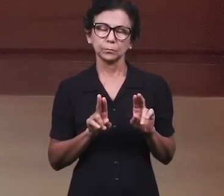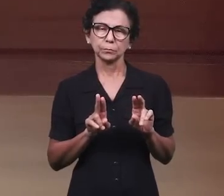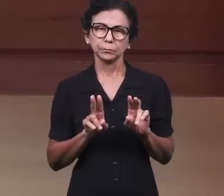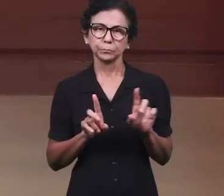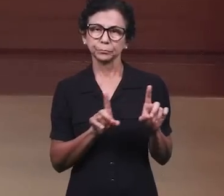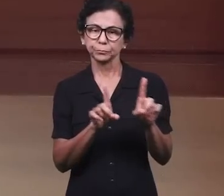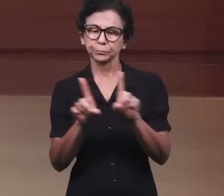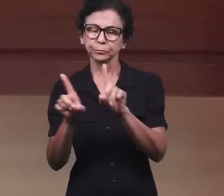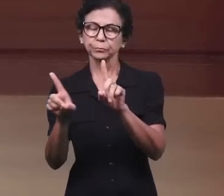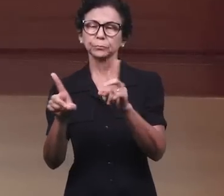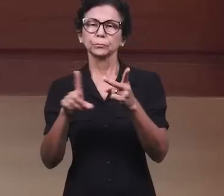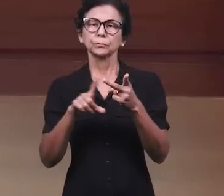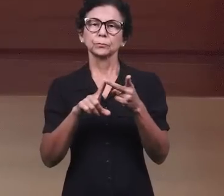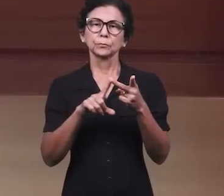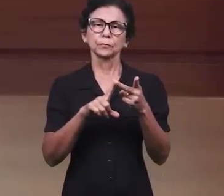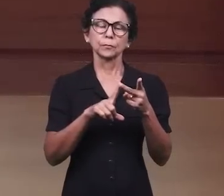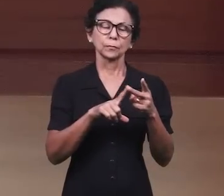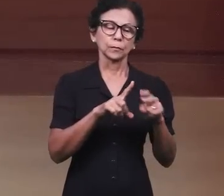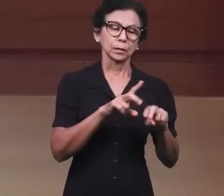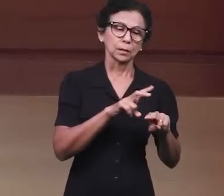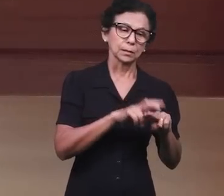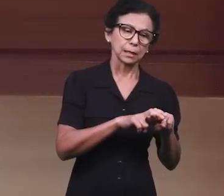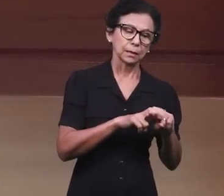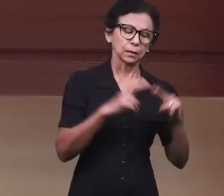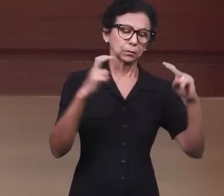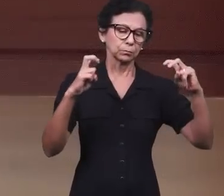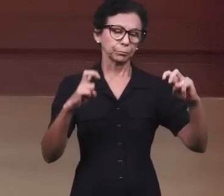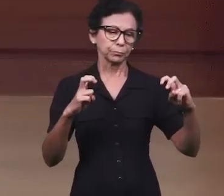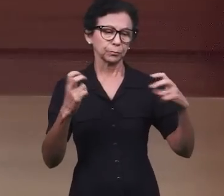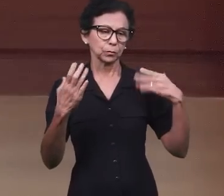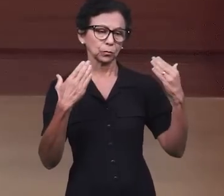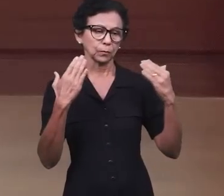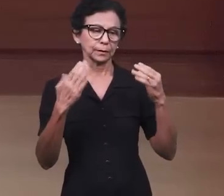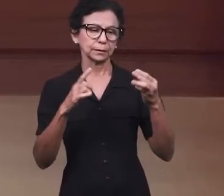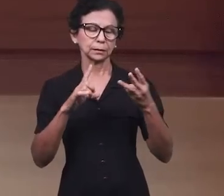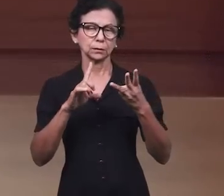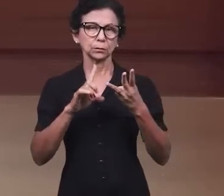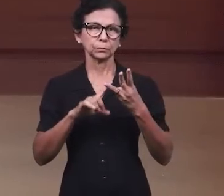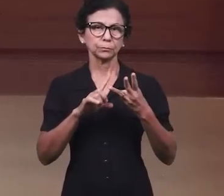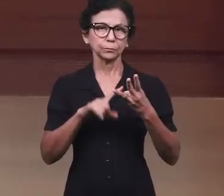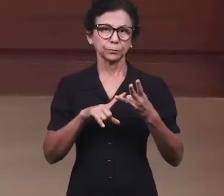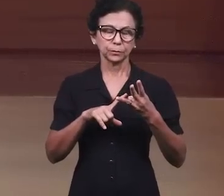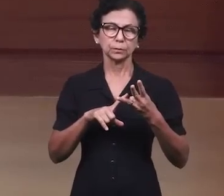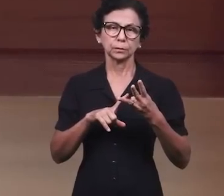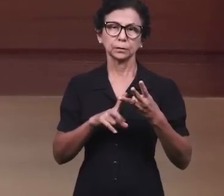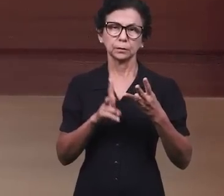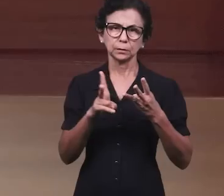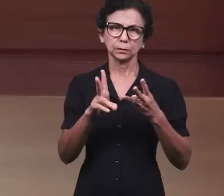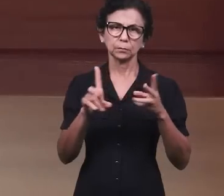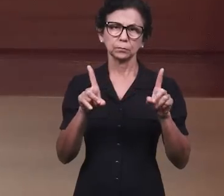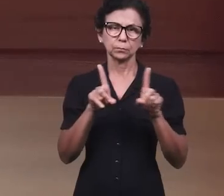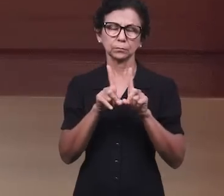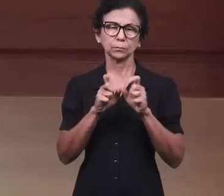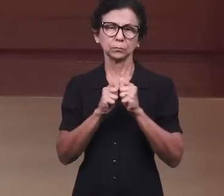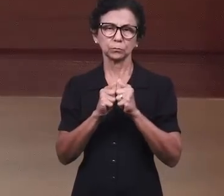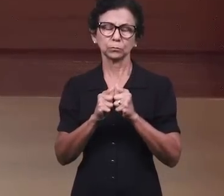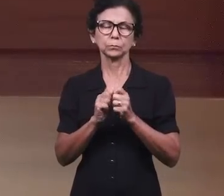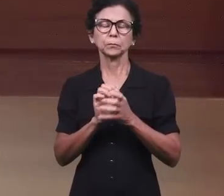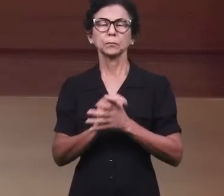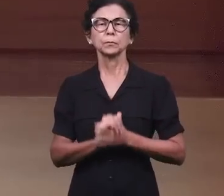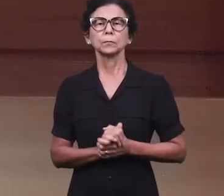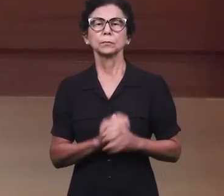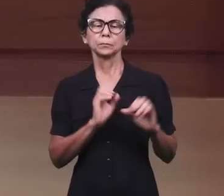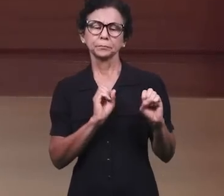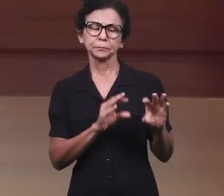tomando forma na nossa vida e fazendo que a nossa vida tenha realmente uma forma de vida conforme aquilo que Deus tem preparado